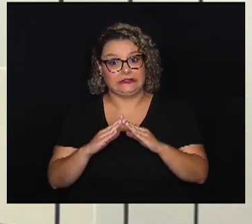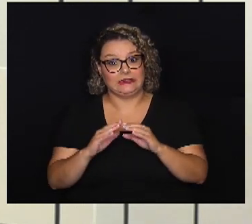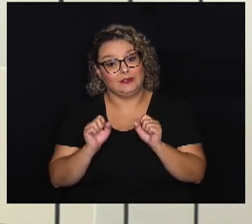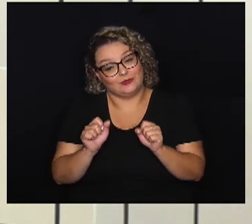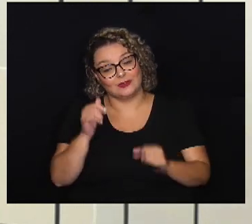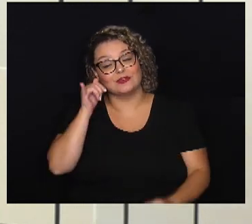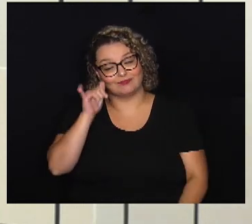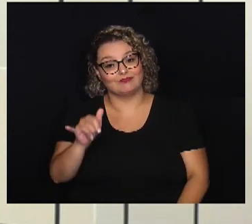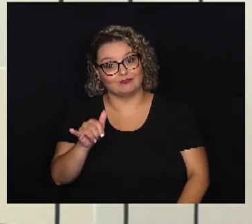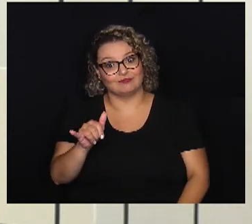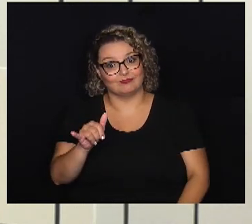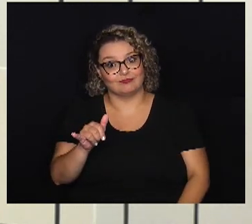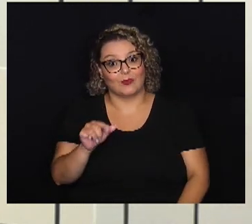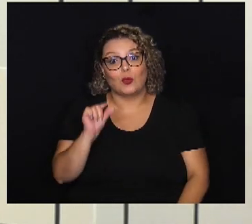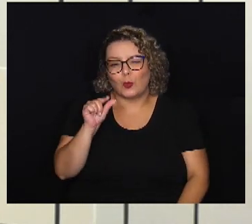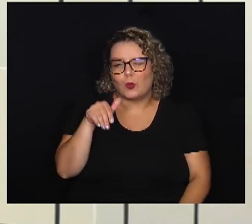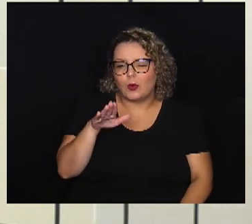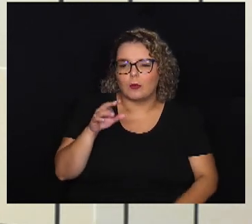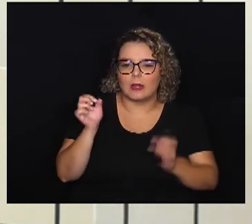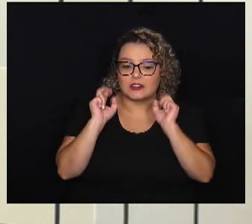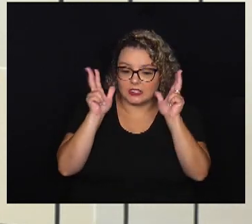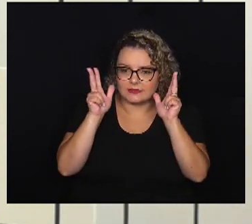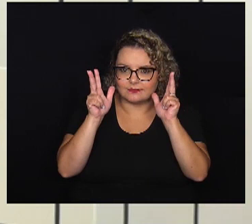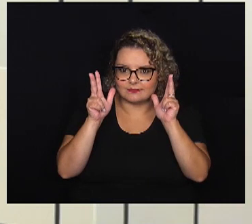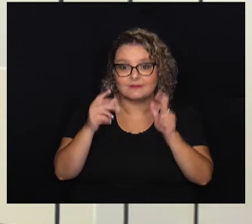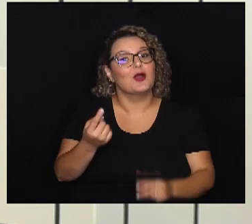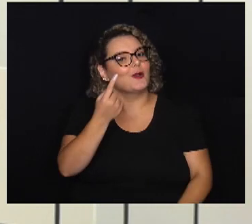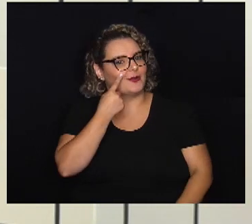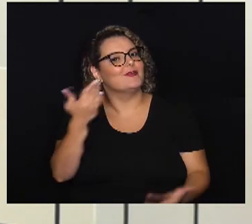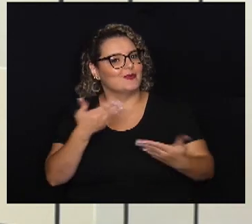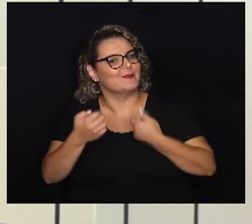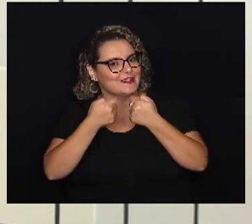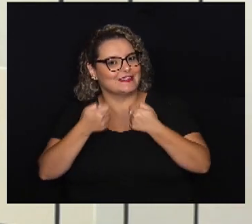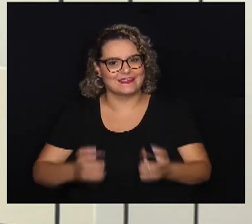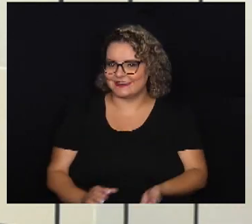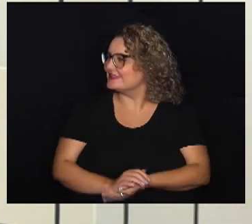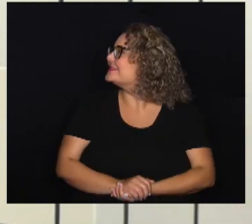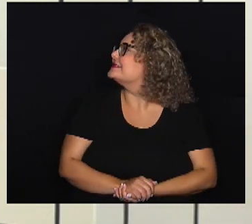ser evitados com um pouco mais de atenção. É o que nós vamos ver agora nesta reportagem.